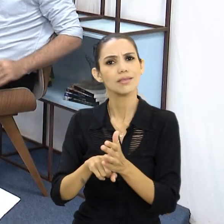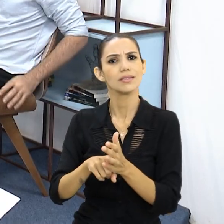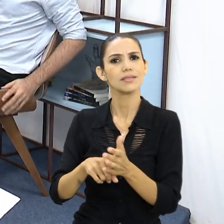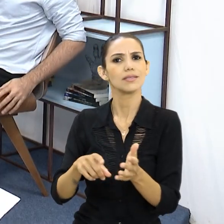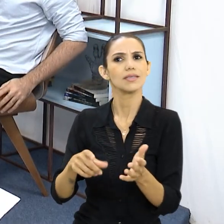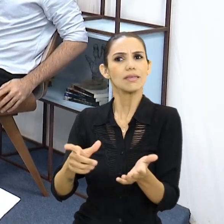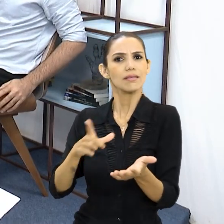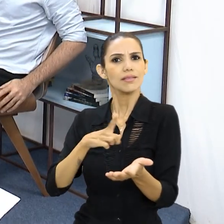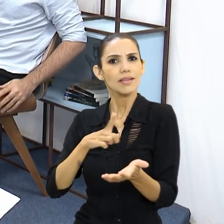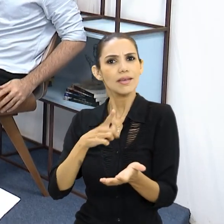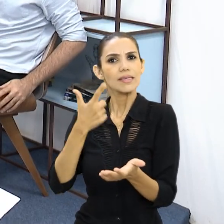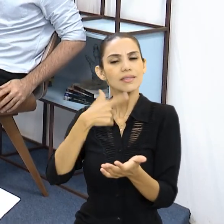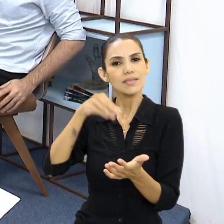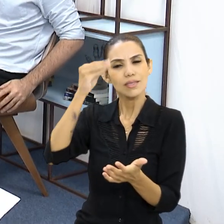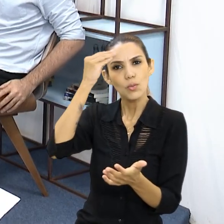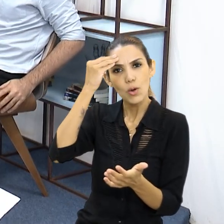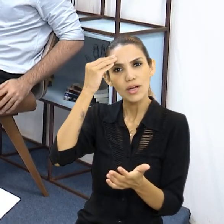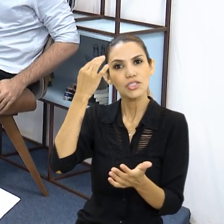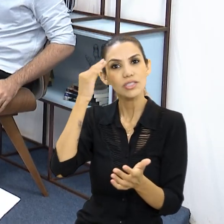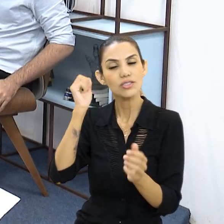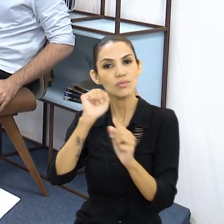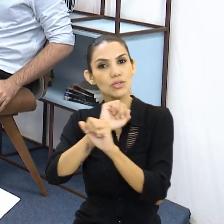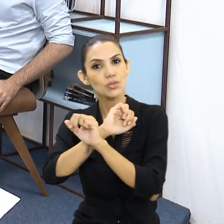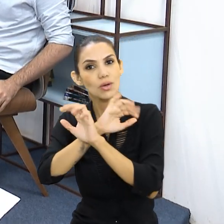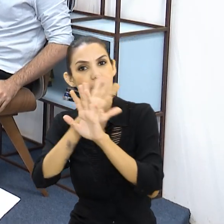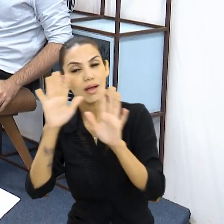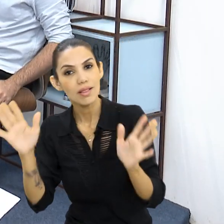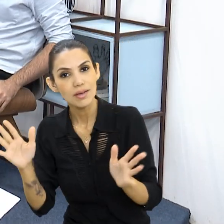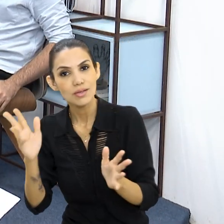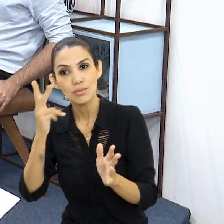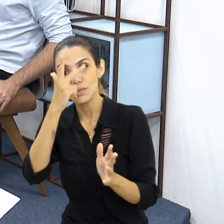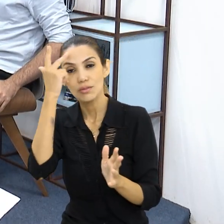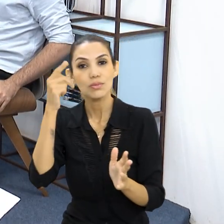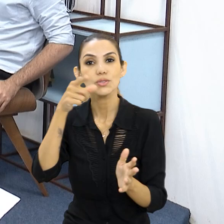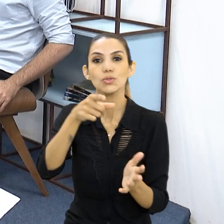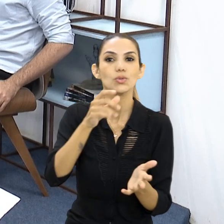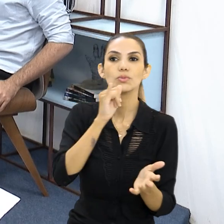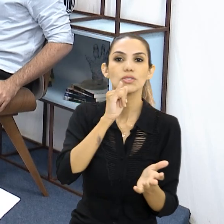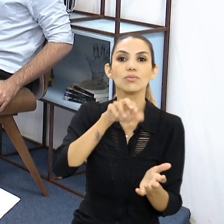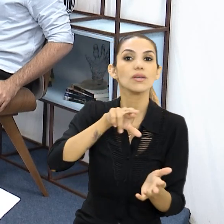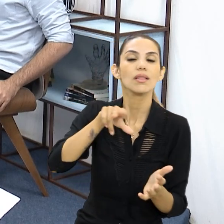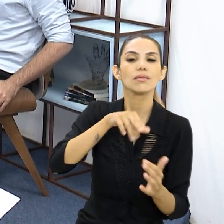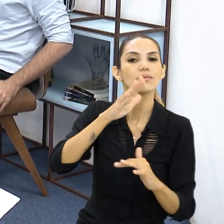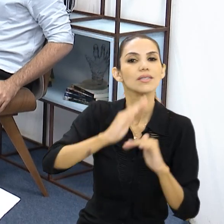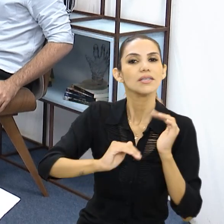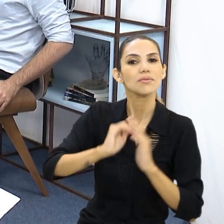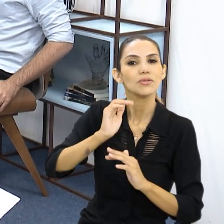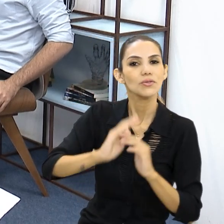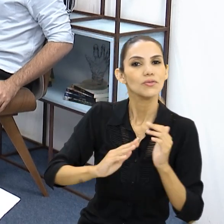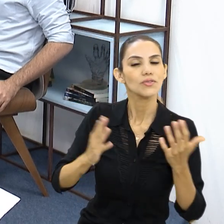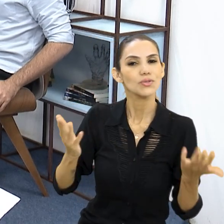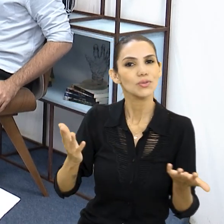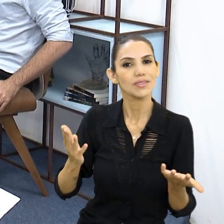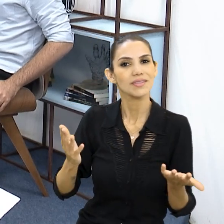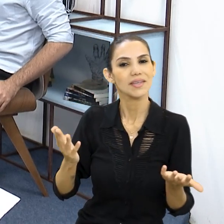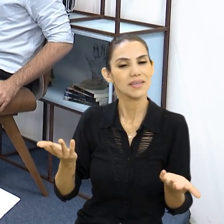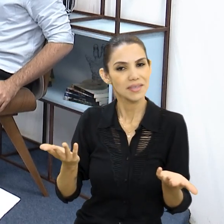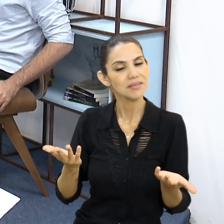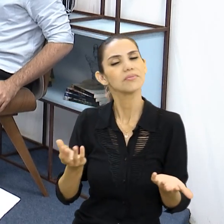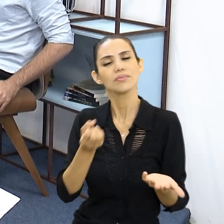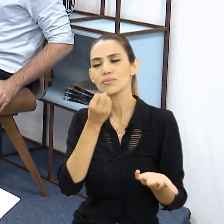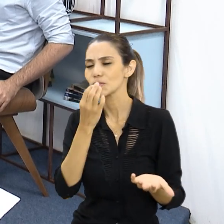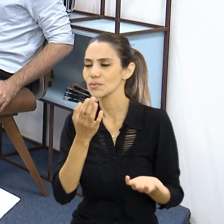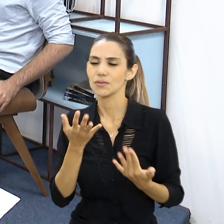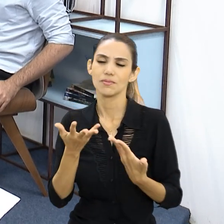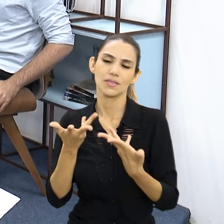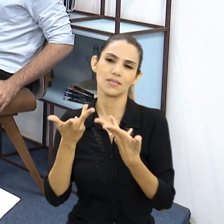ter uma linguagem mais acessível e até às vezes coloquial para quem é tutor, para quem não entende da linguagem farmacêutica,